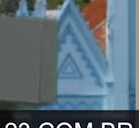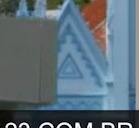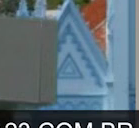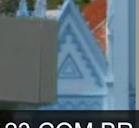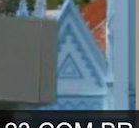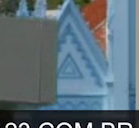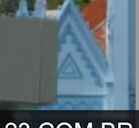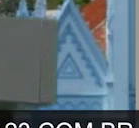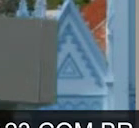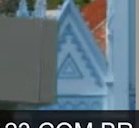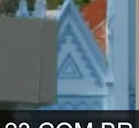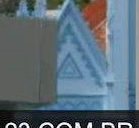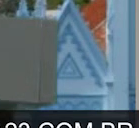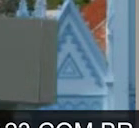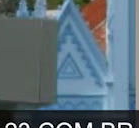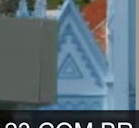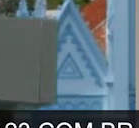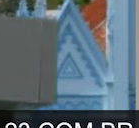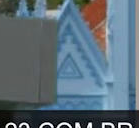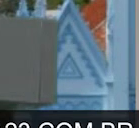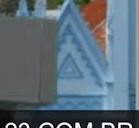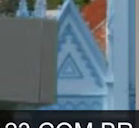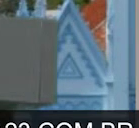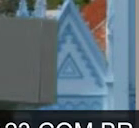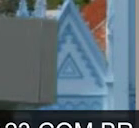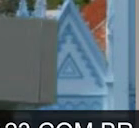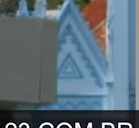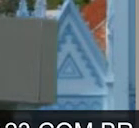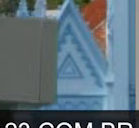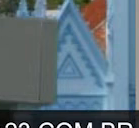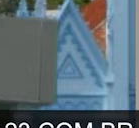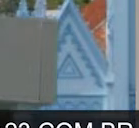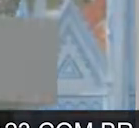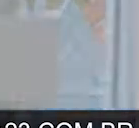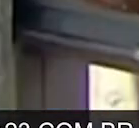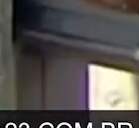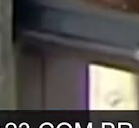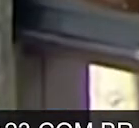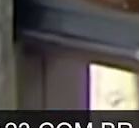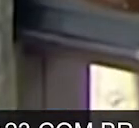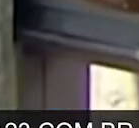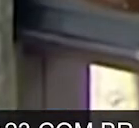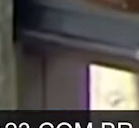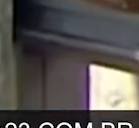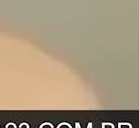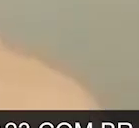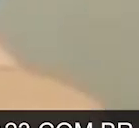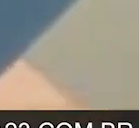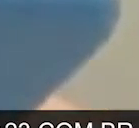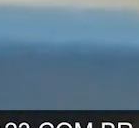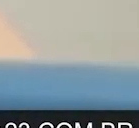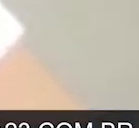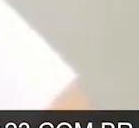E tem um recado importante para você que usa aí o seu telefone. Tem que tomar bastante cuidado, porque muita gente utiliza as